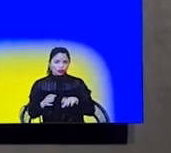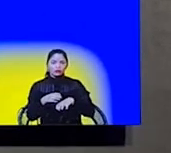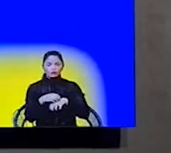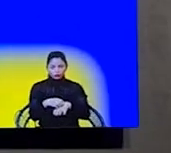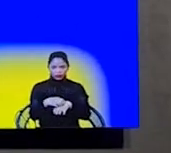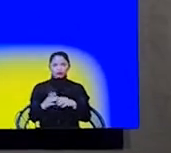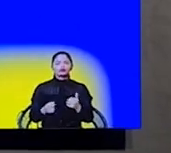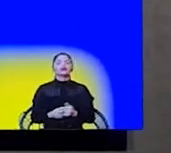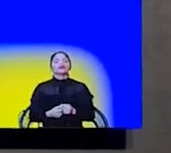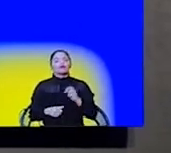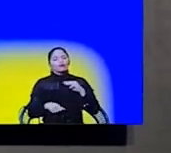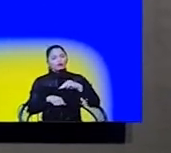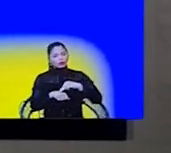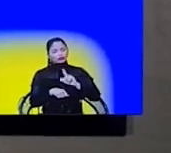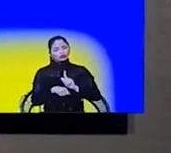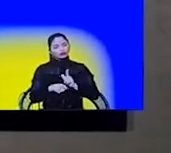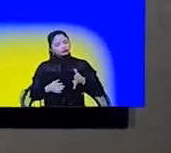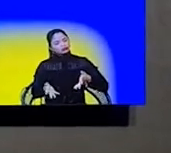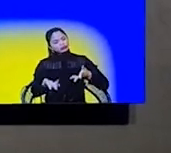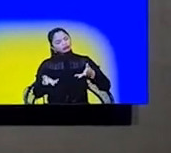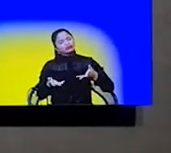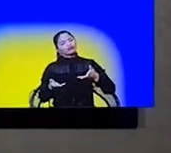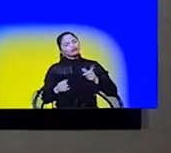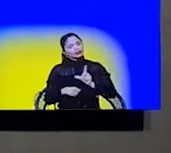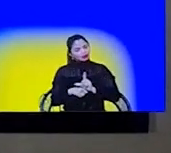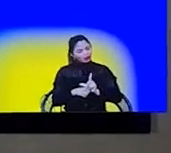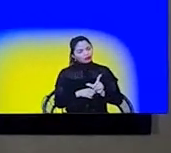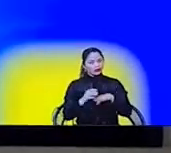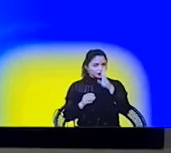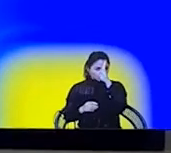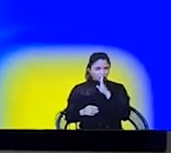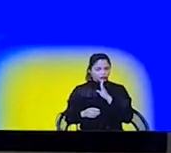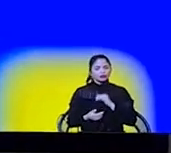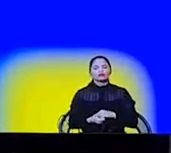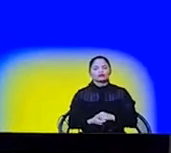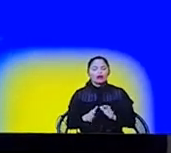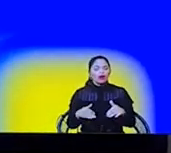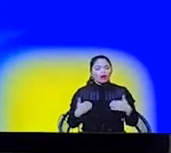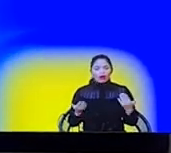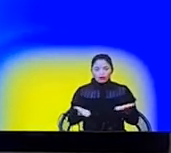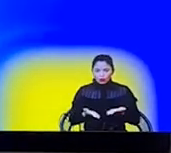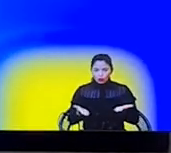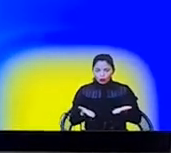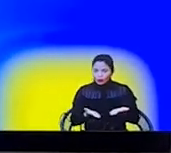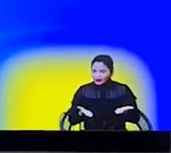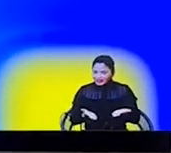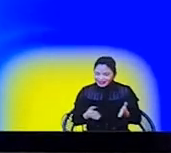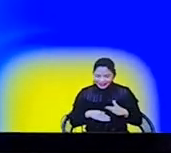Então aqui o Magalu vai incentivar a sua loja para continuar vendendo mais com frete grátis. E aqui agora, acho que a cereja do